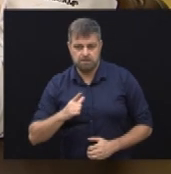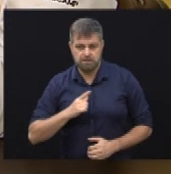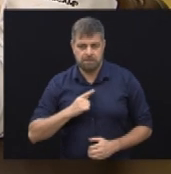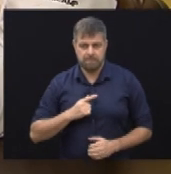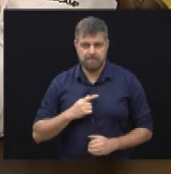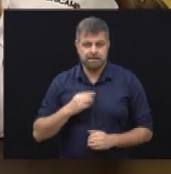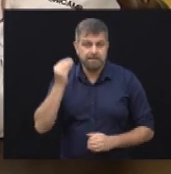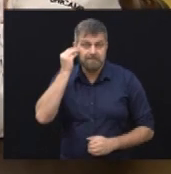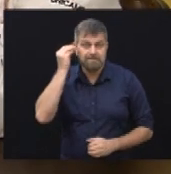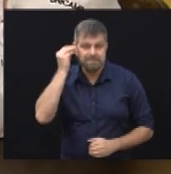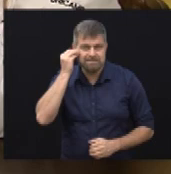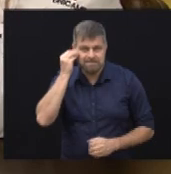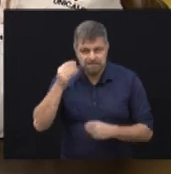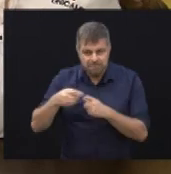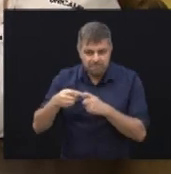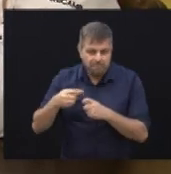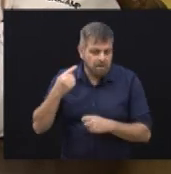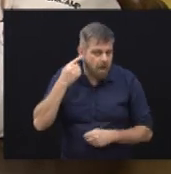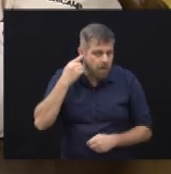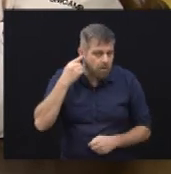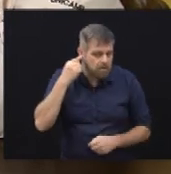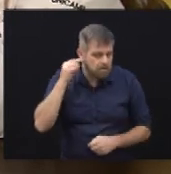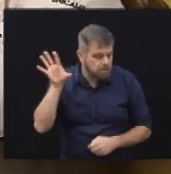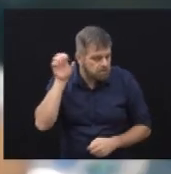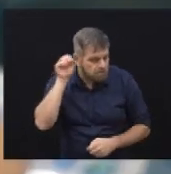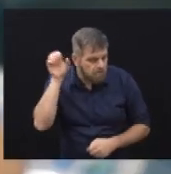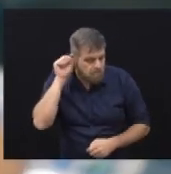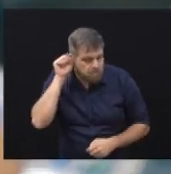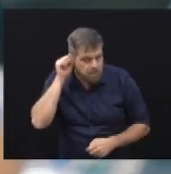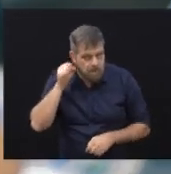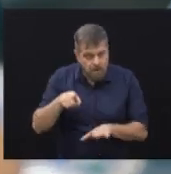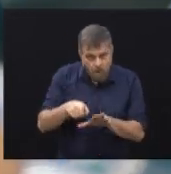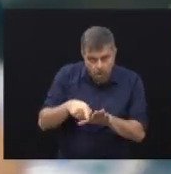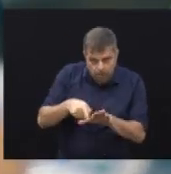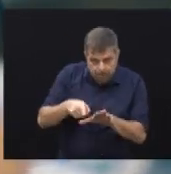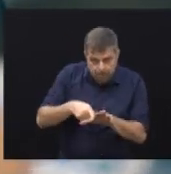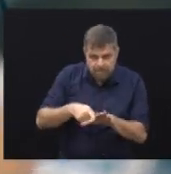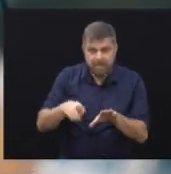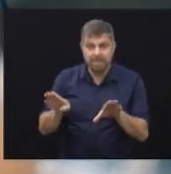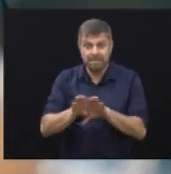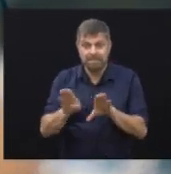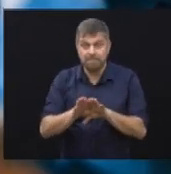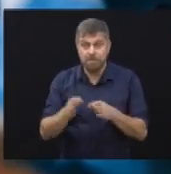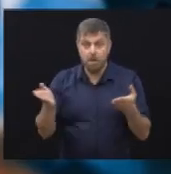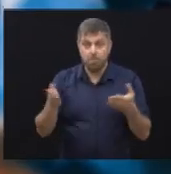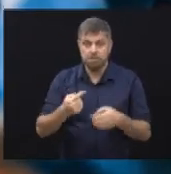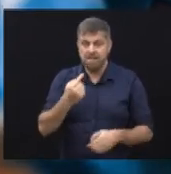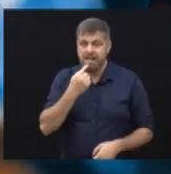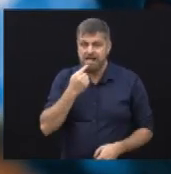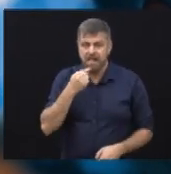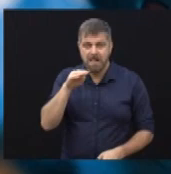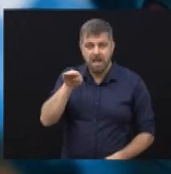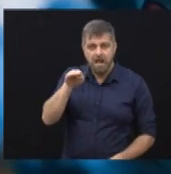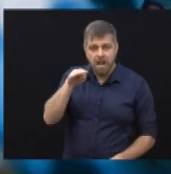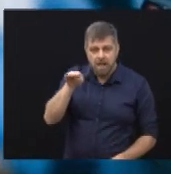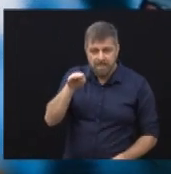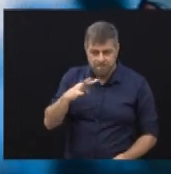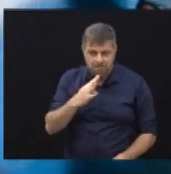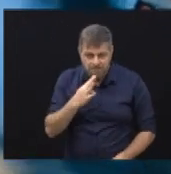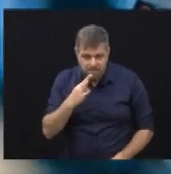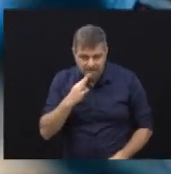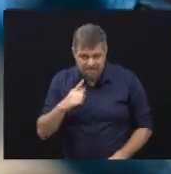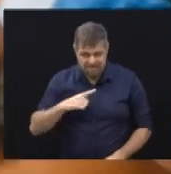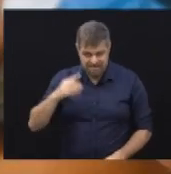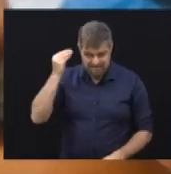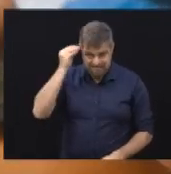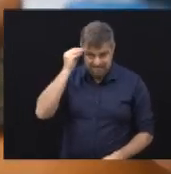Assim como tem o teste da orelhinha, o teste do pezinho, hoje em dia já é lei também o teste da linguinha. Não